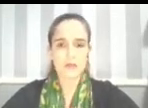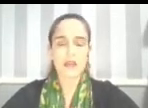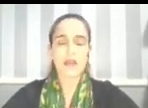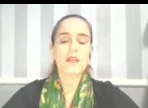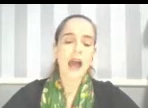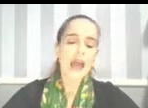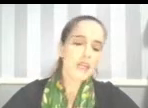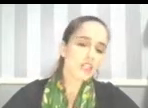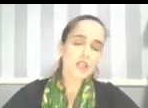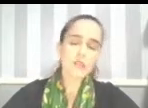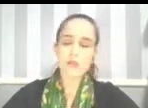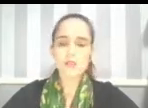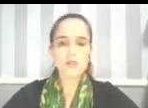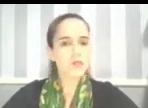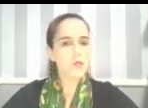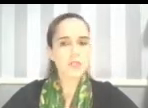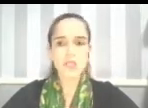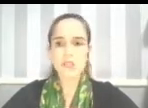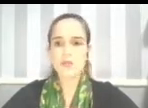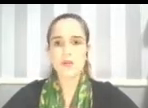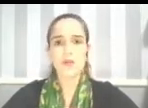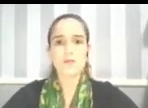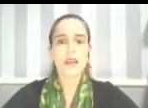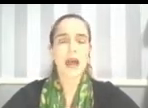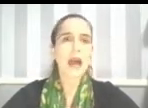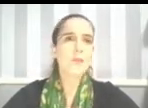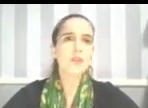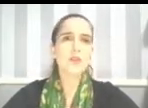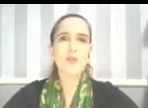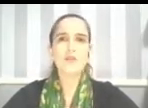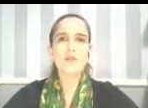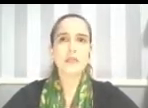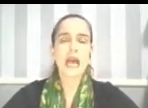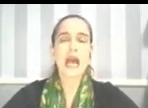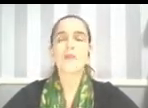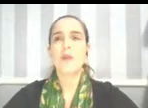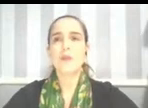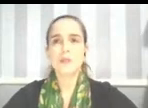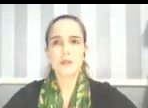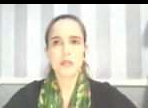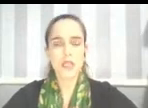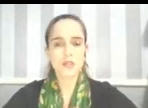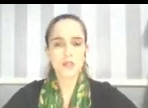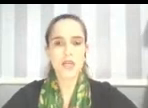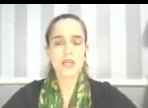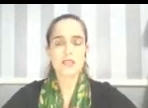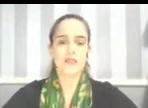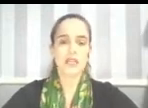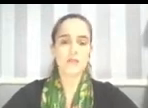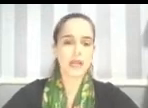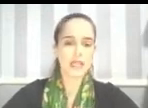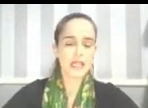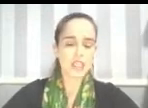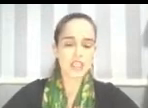especializado. Aí a gente tem todas as outras coisas que a gente estudou. A pessoa começou a vomitar, põe em posição lateral de